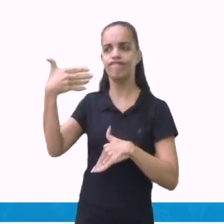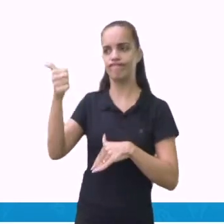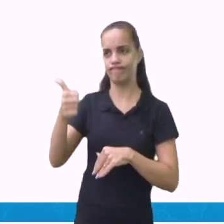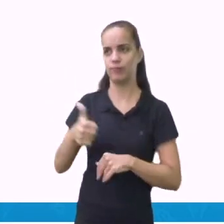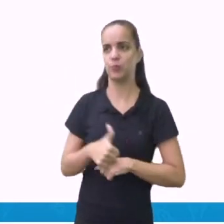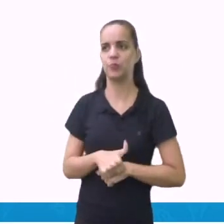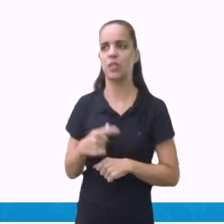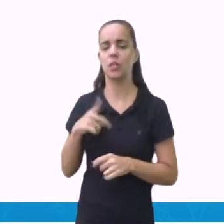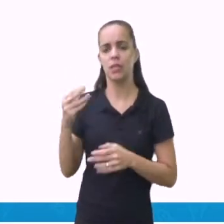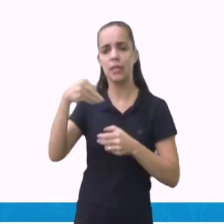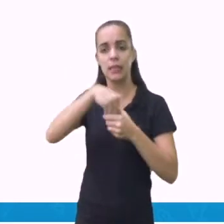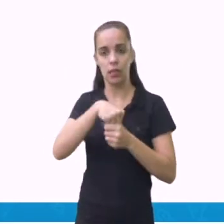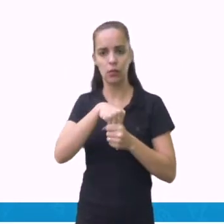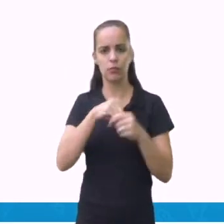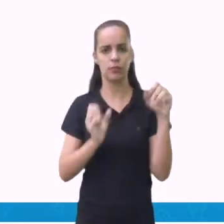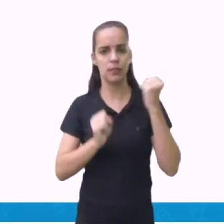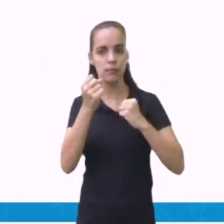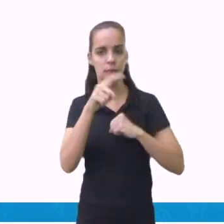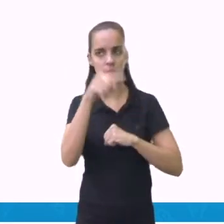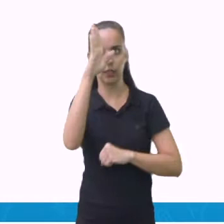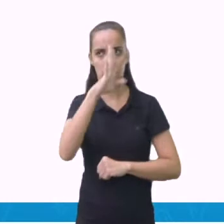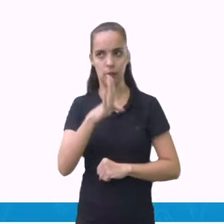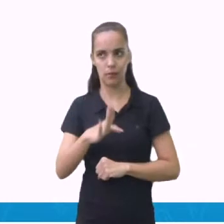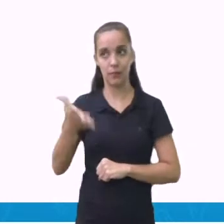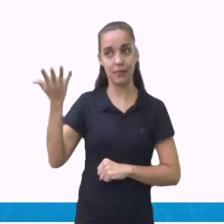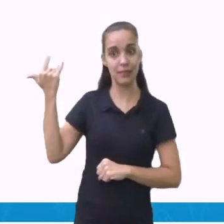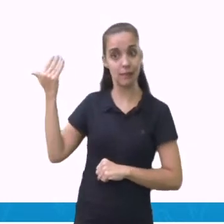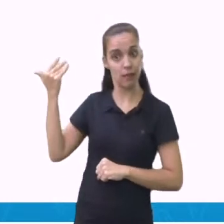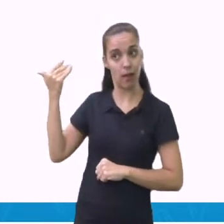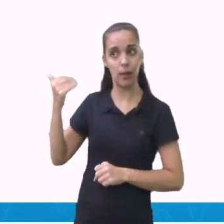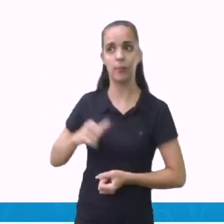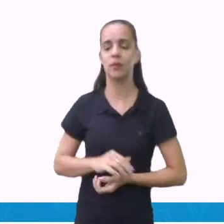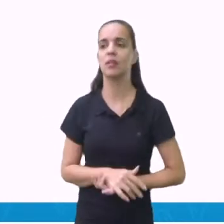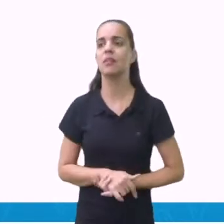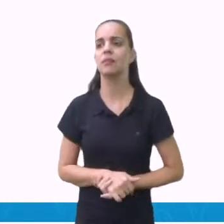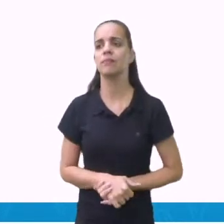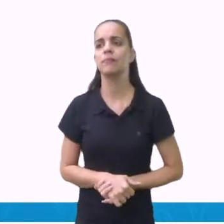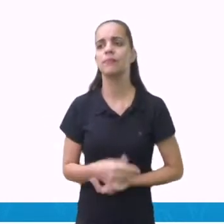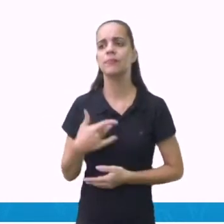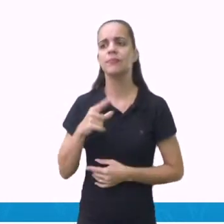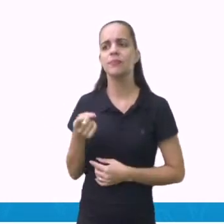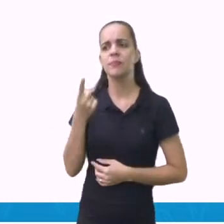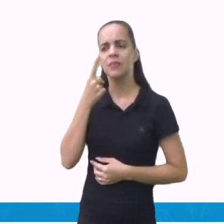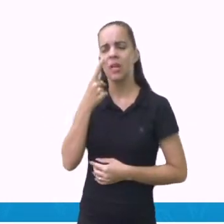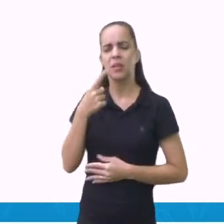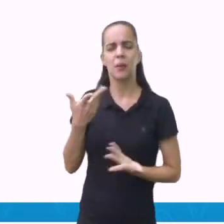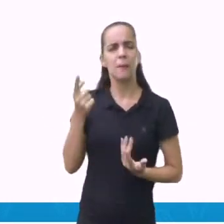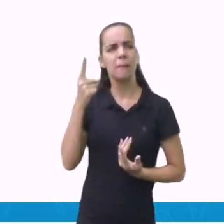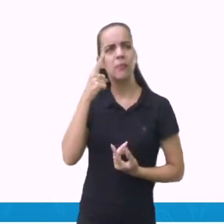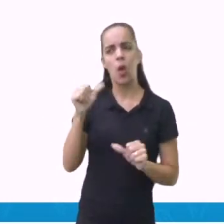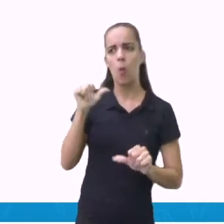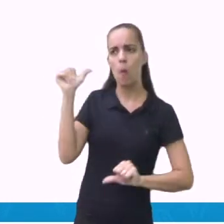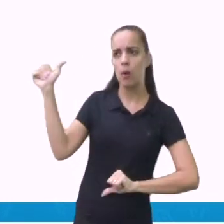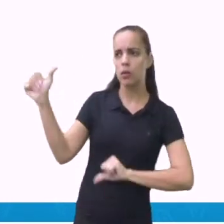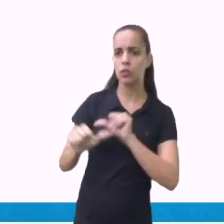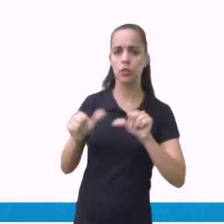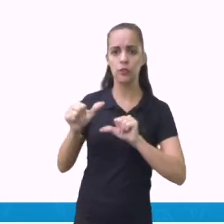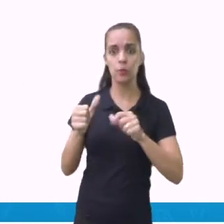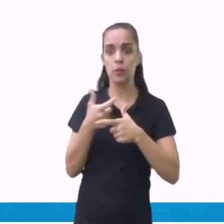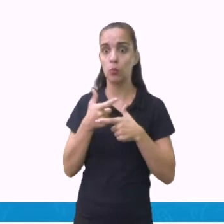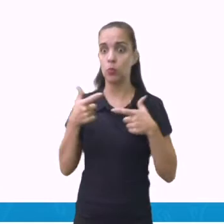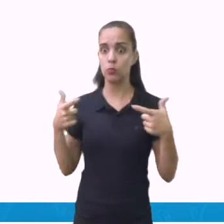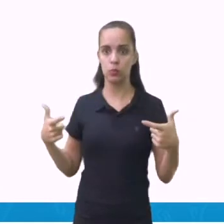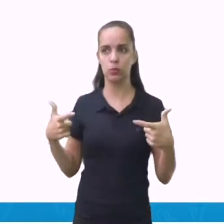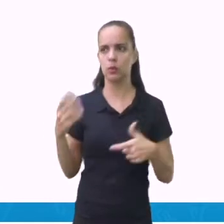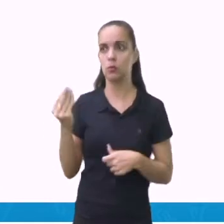da industrialização. O Brasil, naquela época, passava por um processo que era uma transformação industrial muito grande.